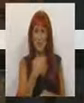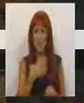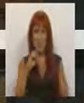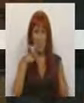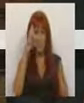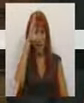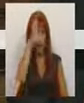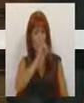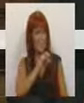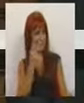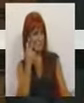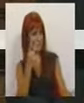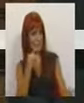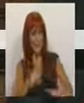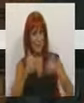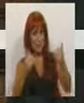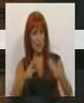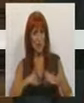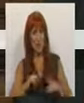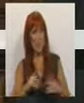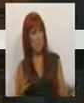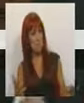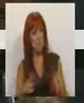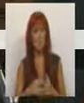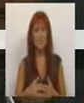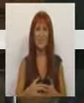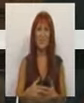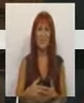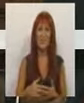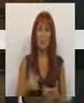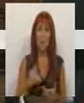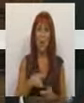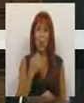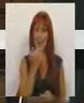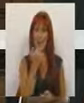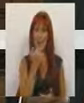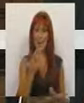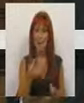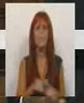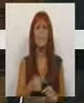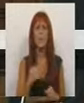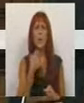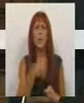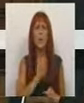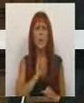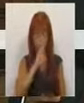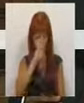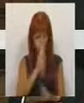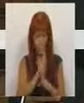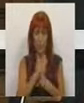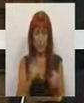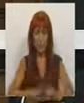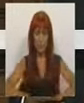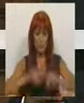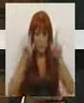ser o primeiro-ministro que vê a seguir às férias, fico de facto muito contente. Devo dizer que o nosso empenho com